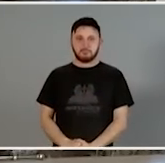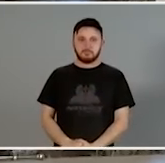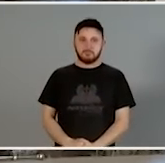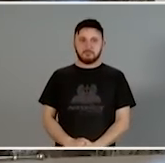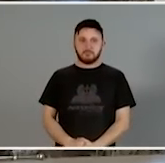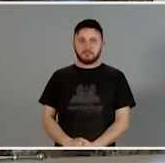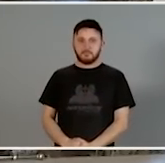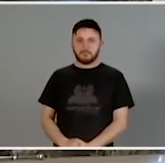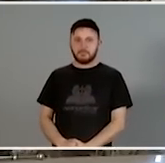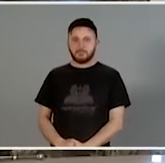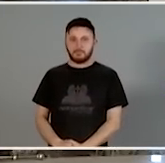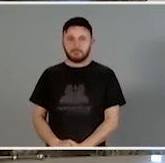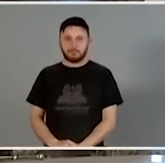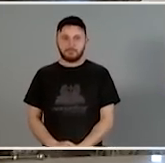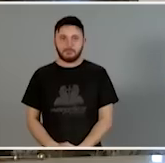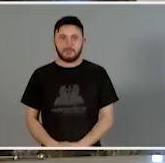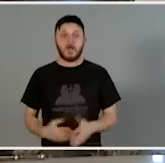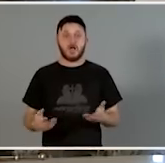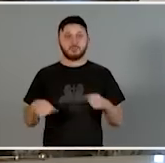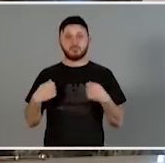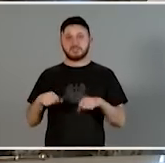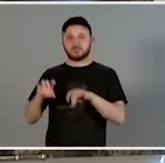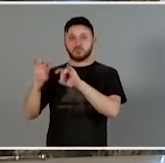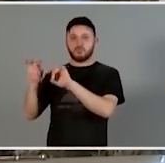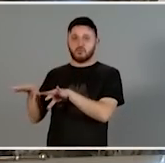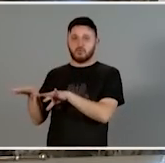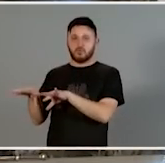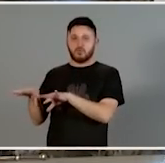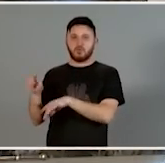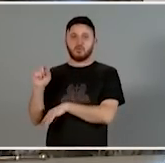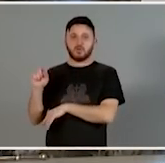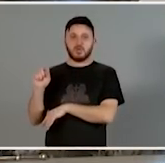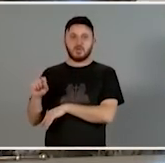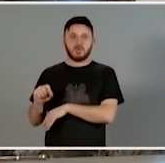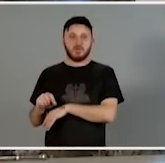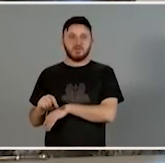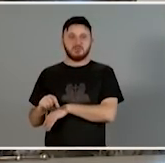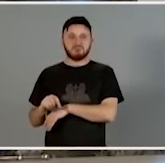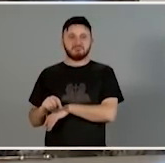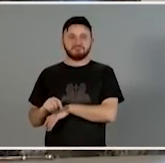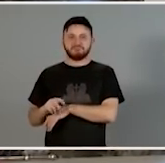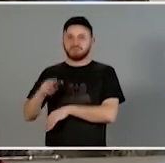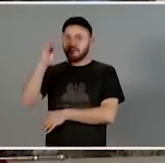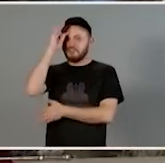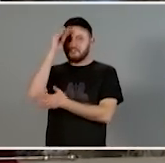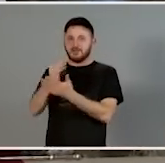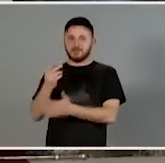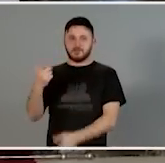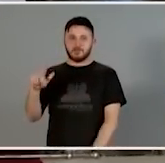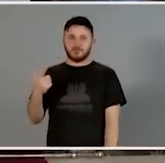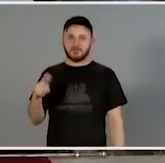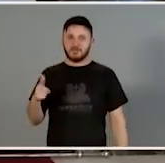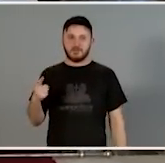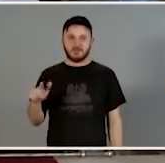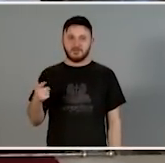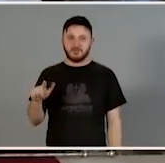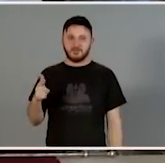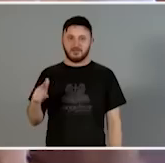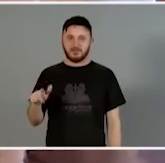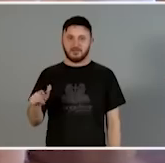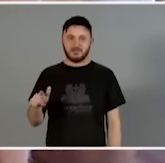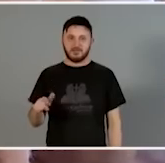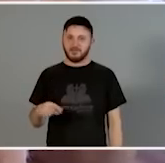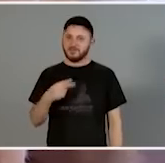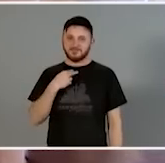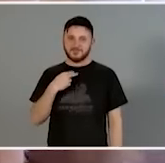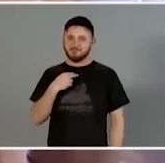Ó, padre, isso eu tenho que jogar fora. O quê? Indiferença na fé. Não dá, né? Dá para levar?